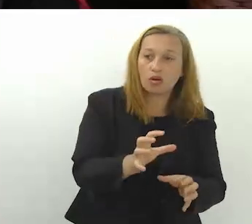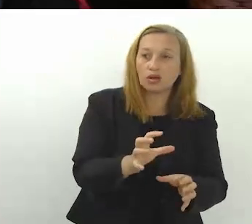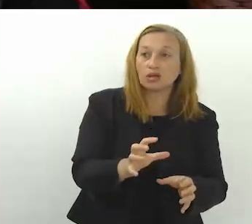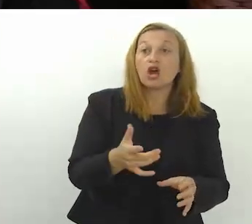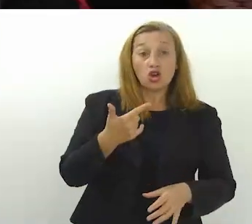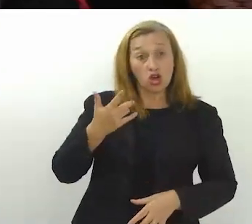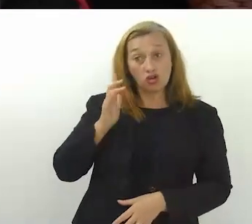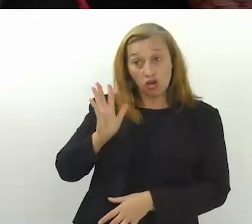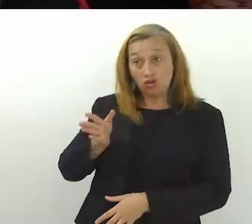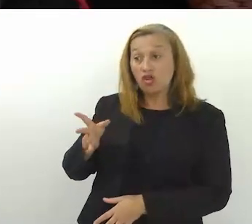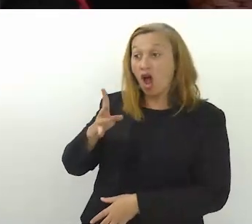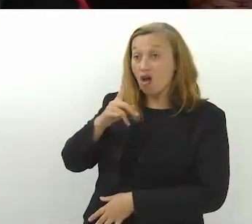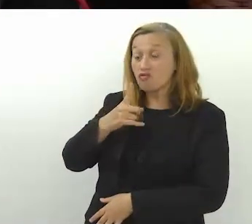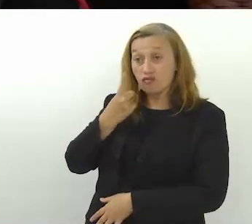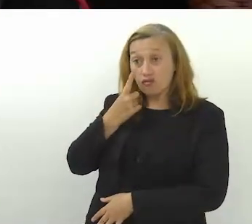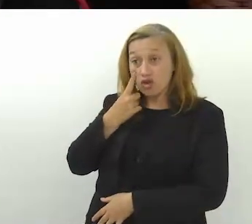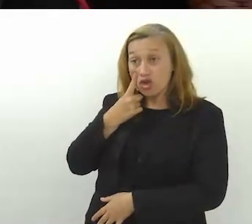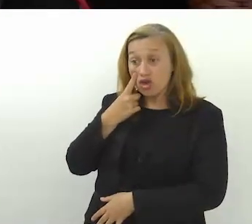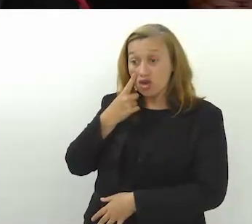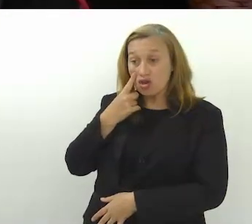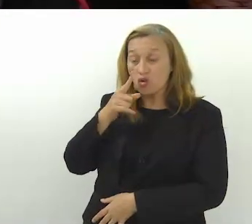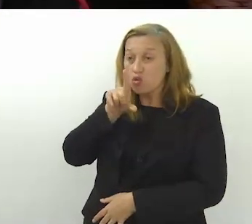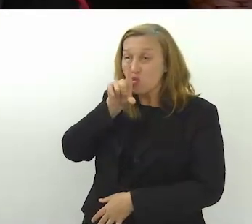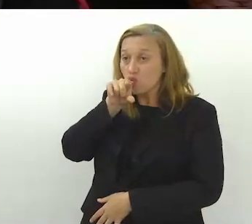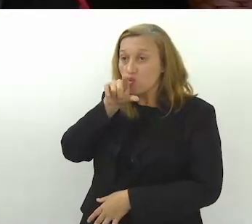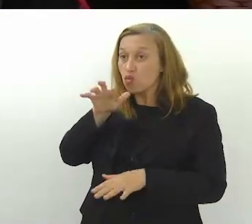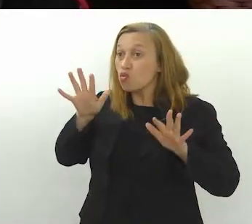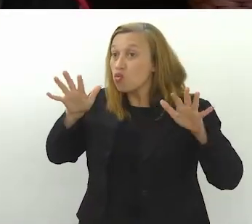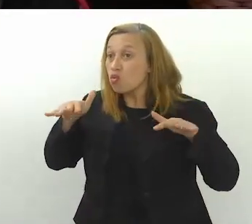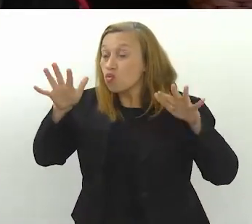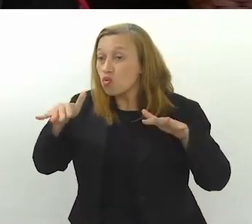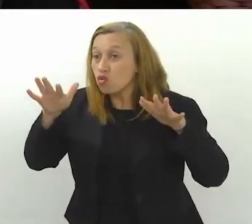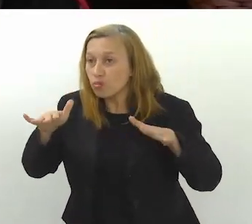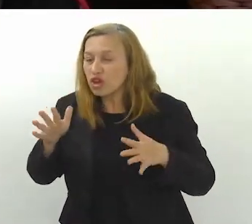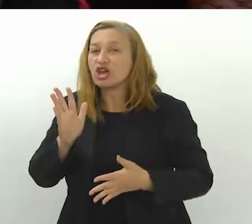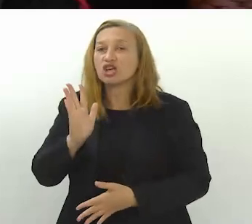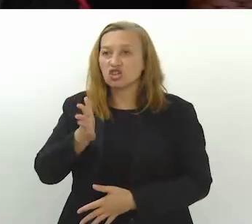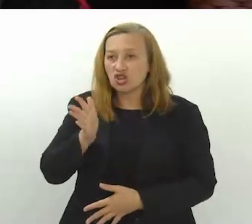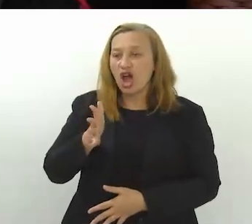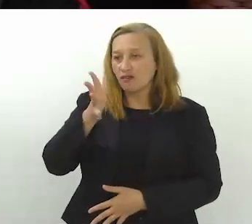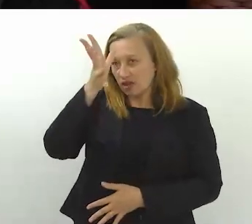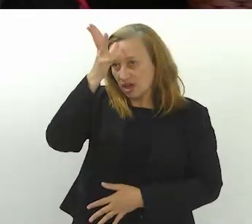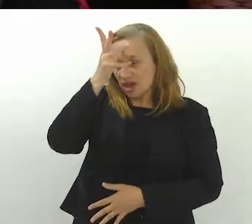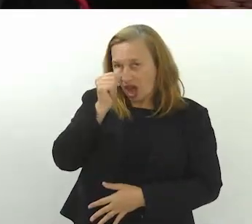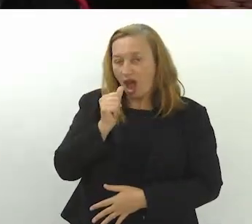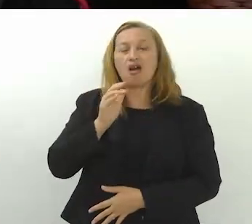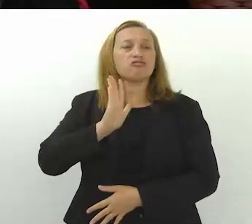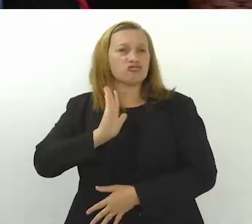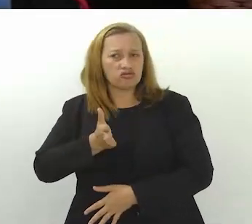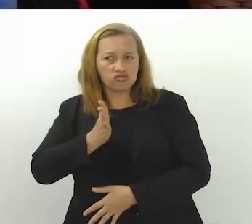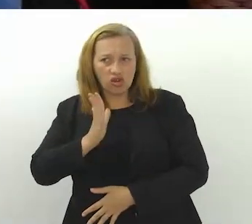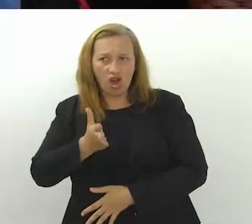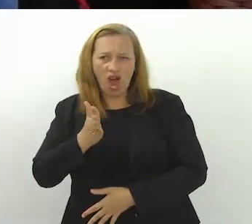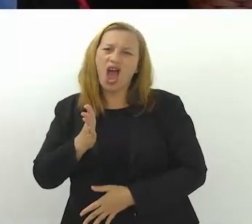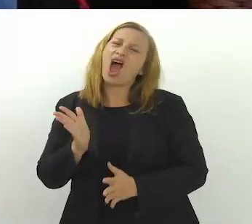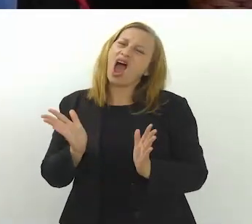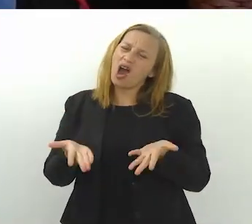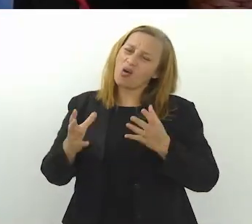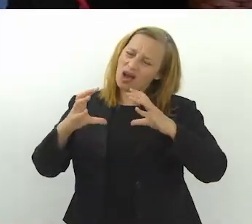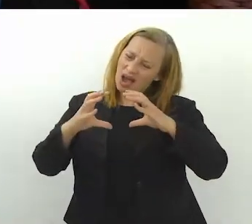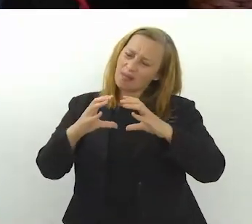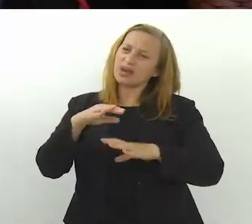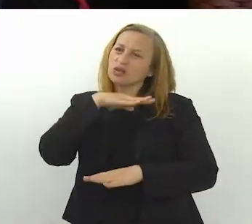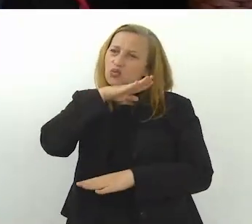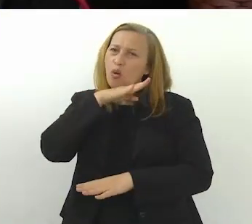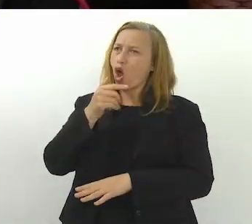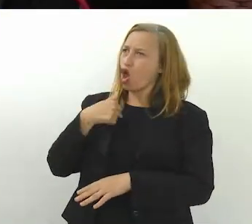o torcida do Flamengo lançando urubu no Maracanã. Eu já vi galo, a torcida do Galo botando um galo. Agora, cabeça de